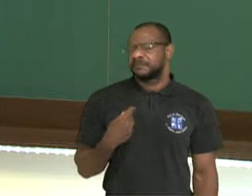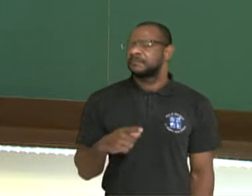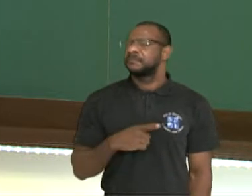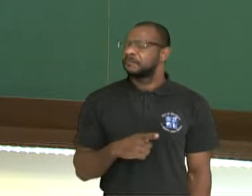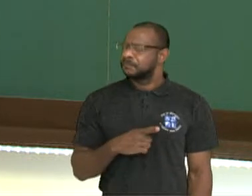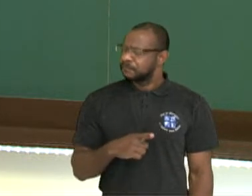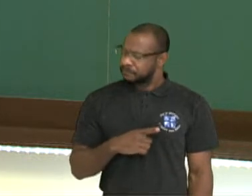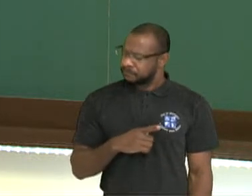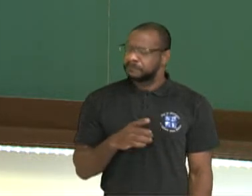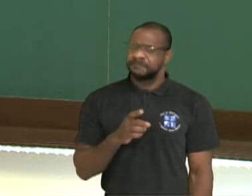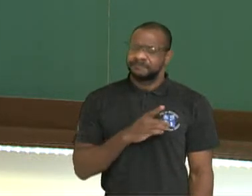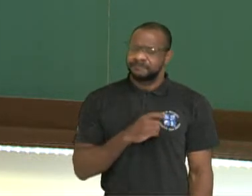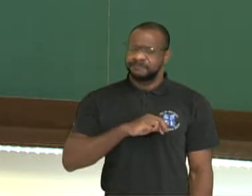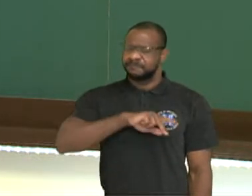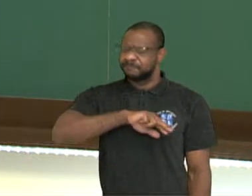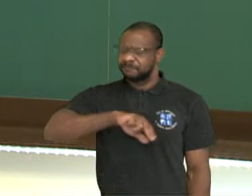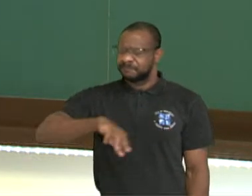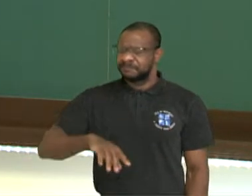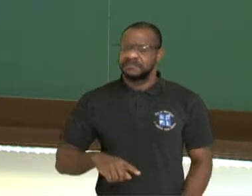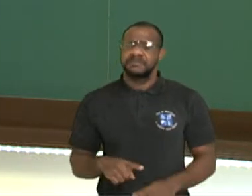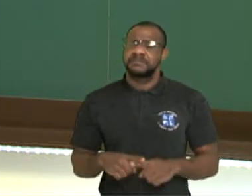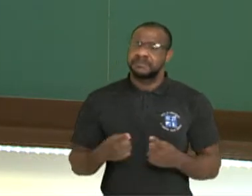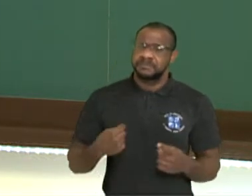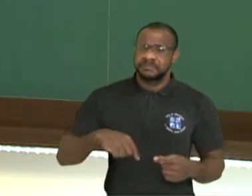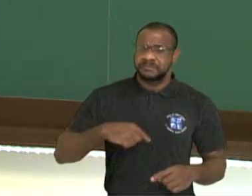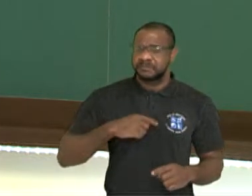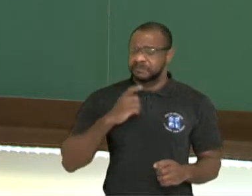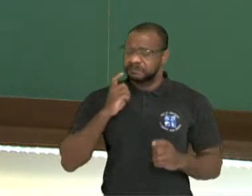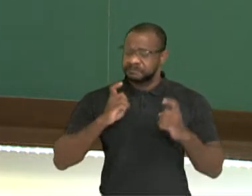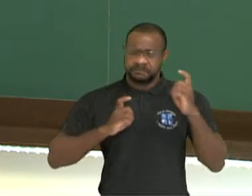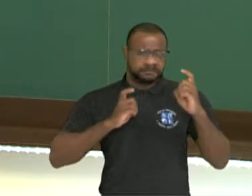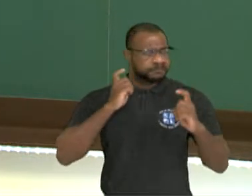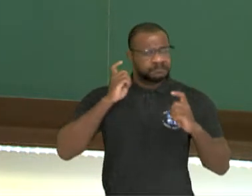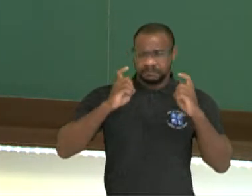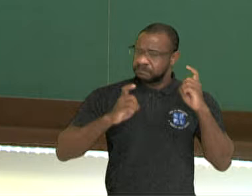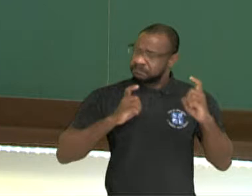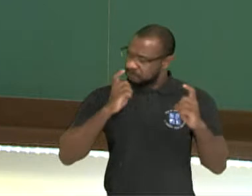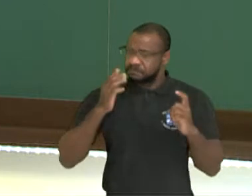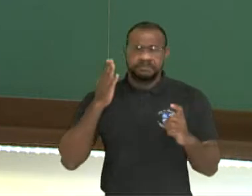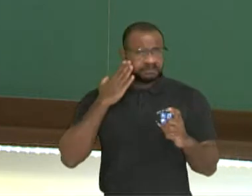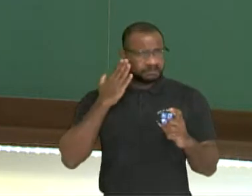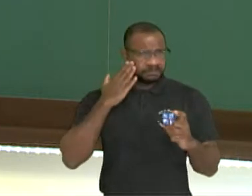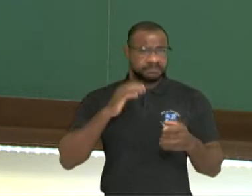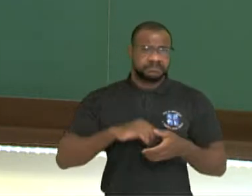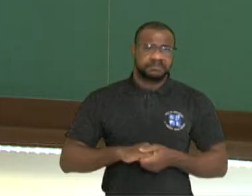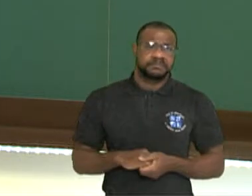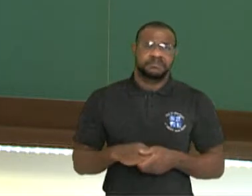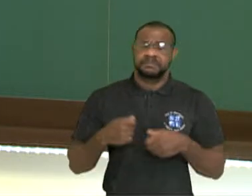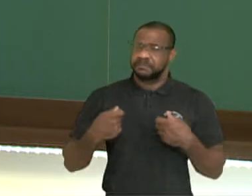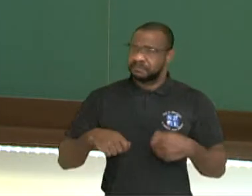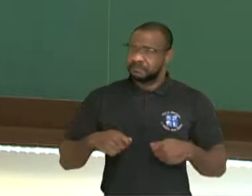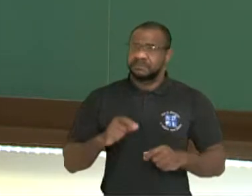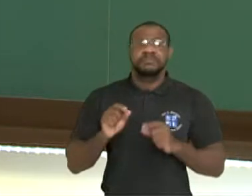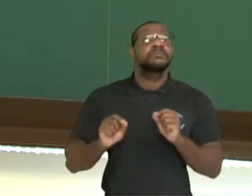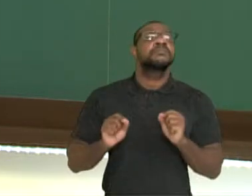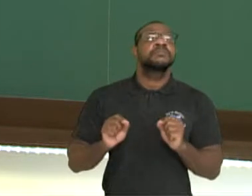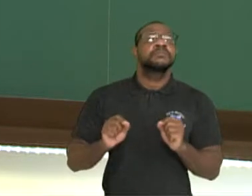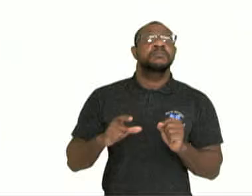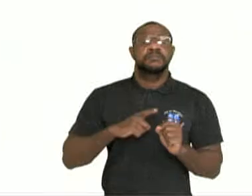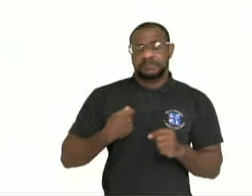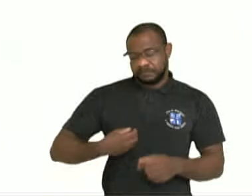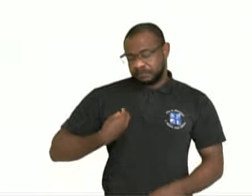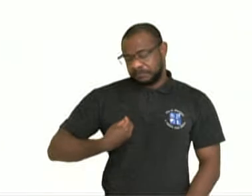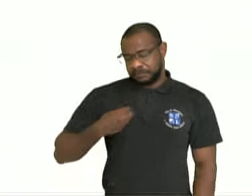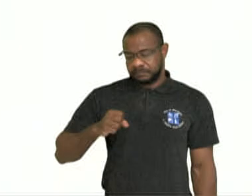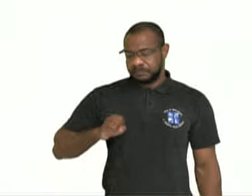nos preocupamos mucho y no vivimos, dejamos de vivir. Entonces es preciso ser,